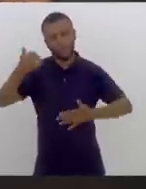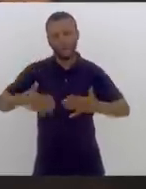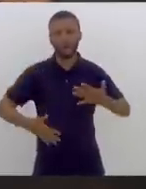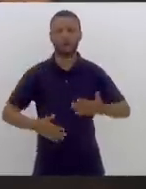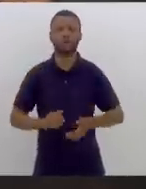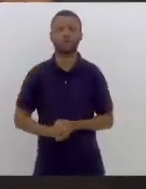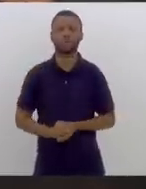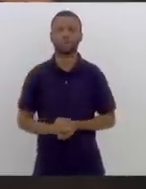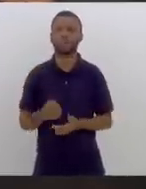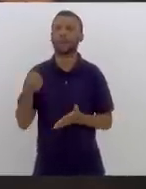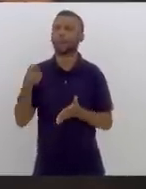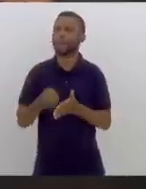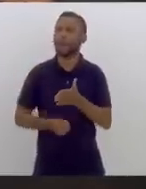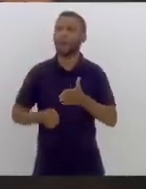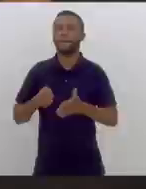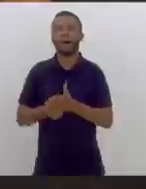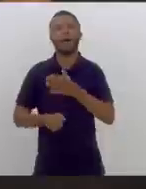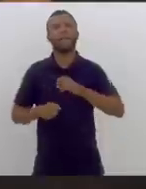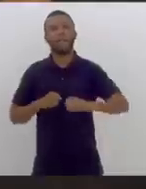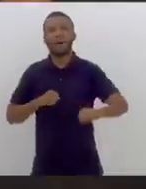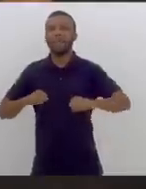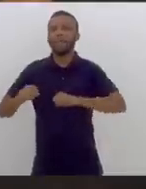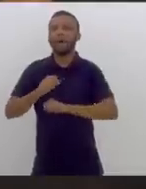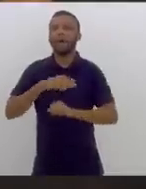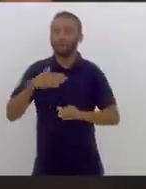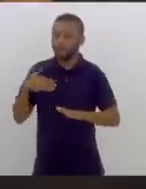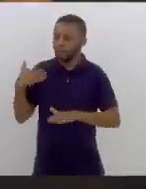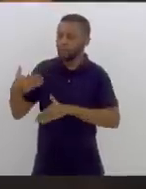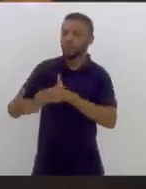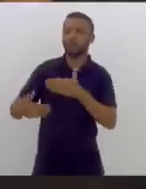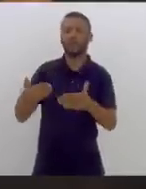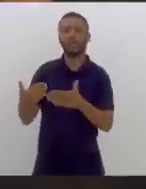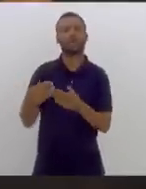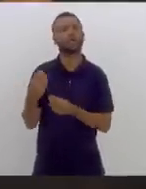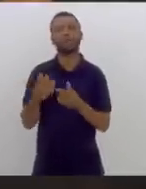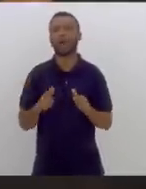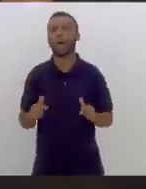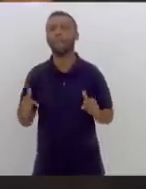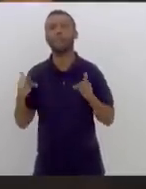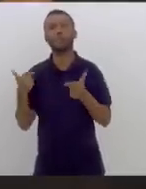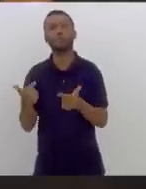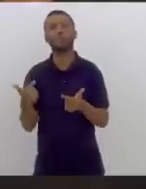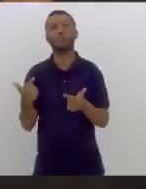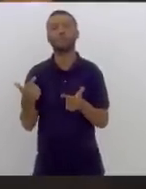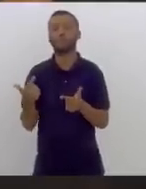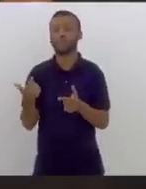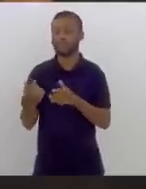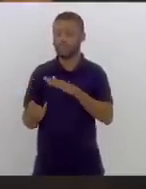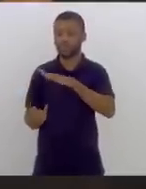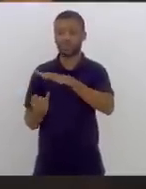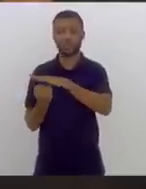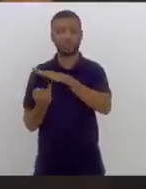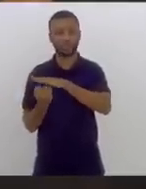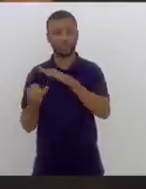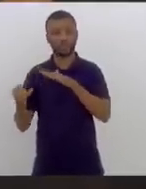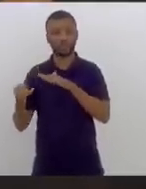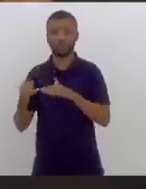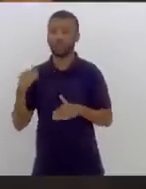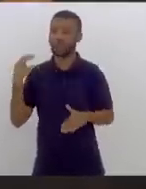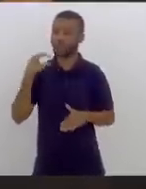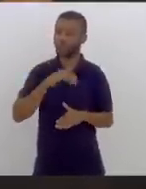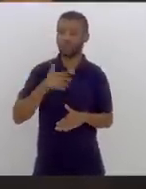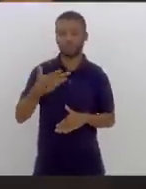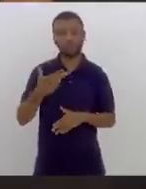combater os vícios no processo entendeu como tá sendo a postura da nossa instituição em relação ao dar uma celeridade